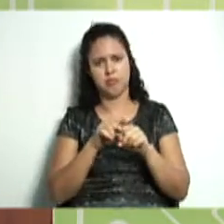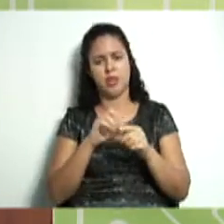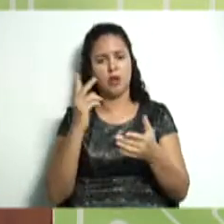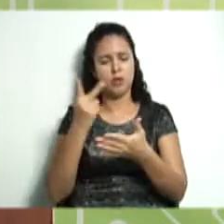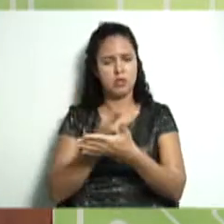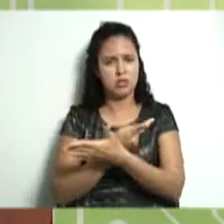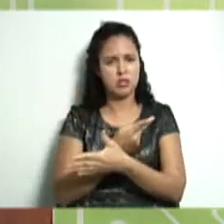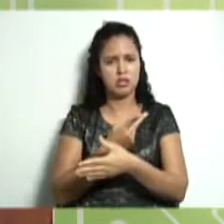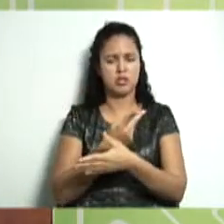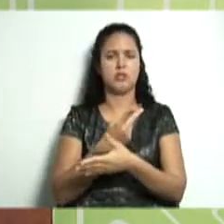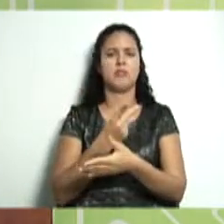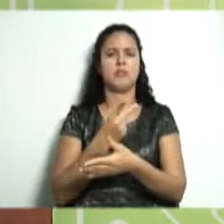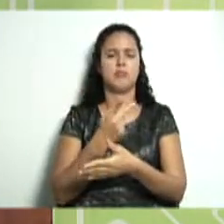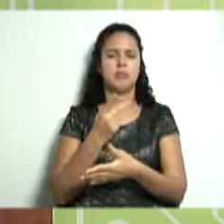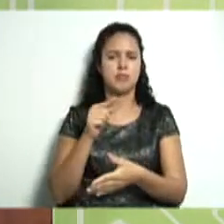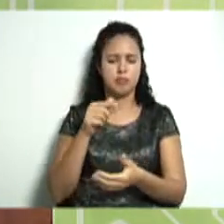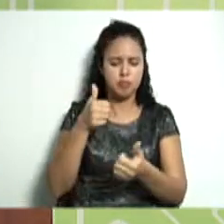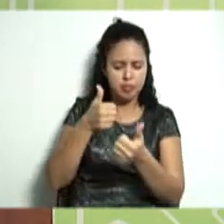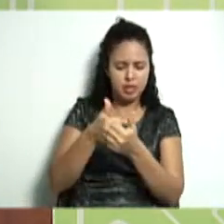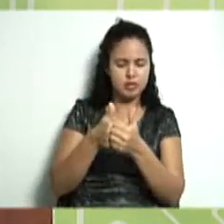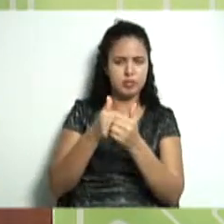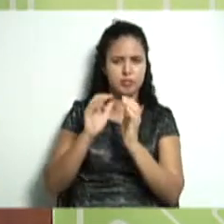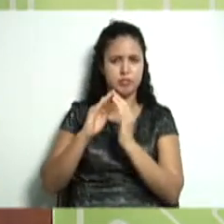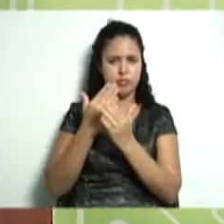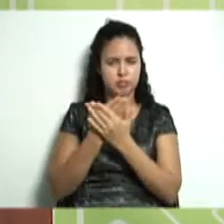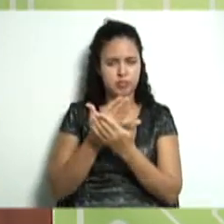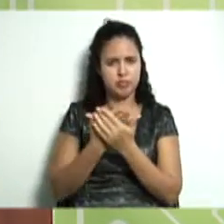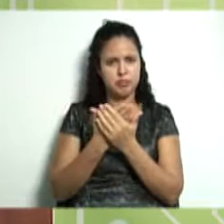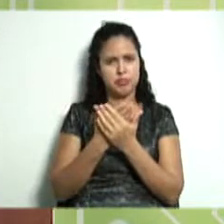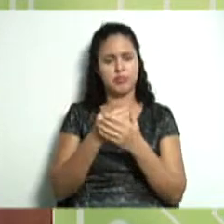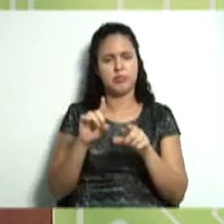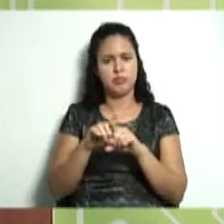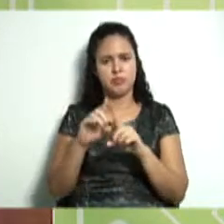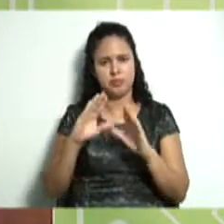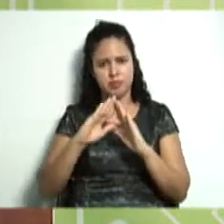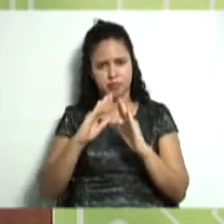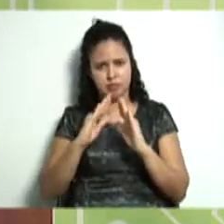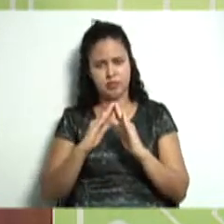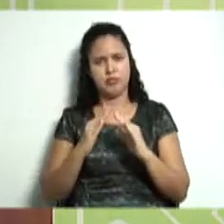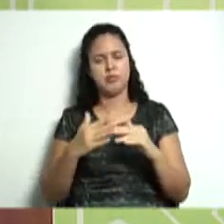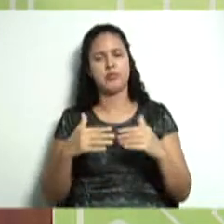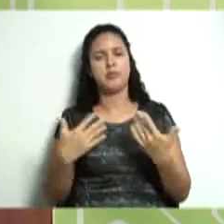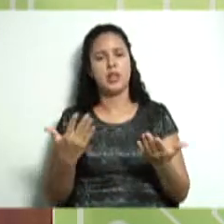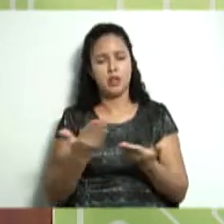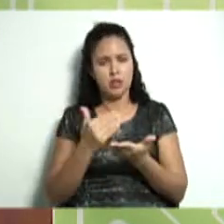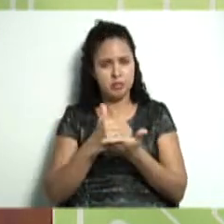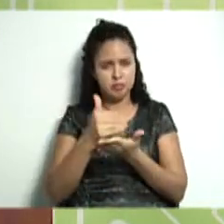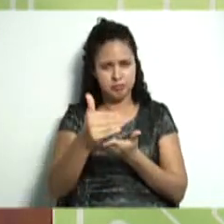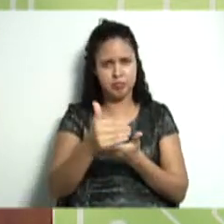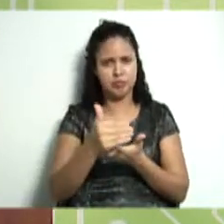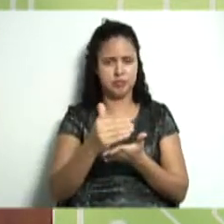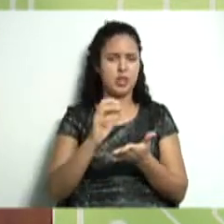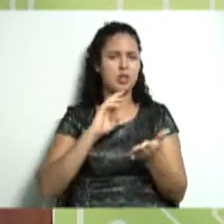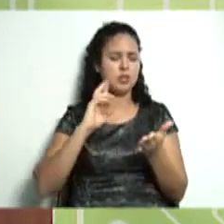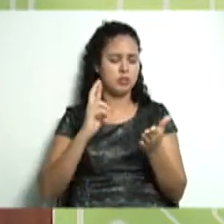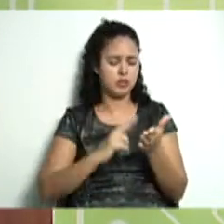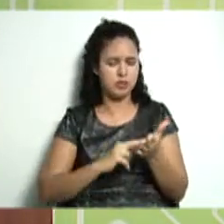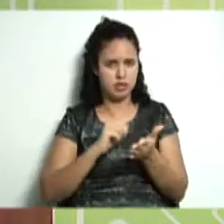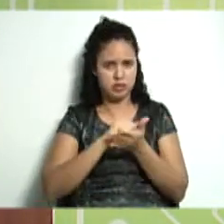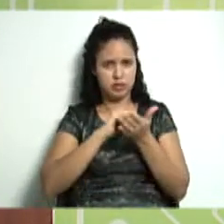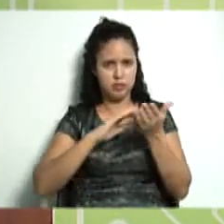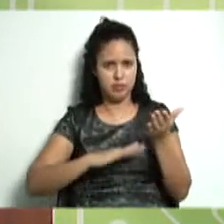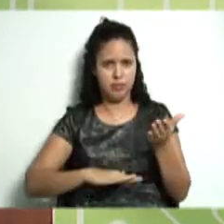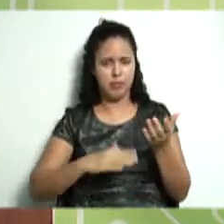na realidade. Então, a gente vai começar aqui a fazer a nossa correção. Quero